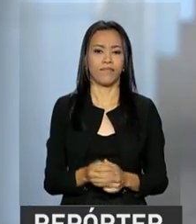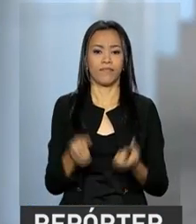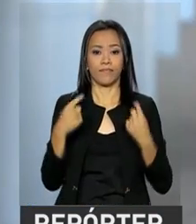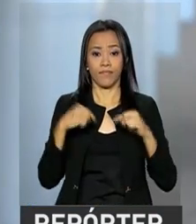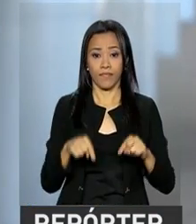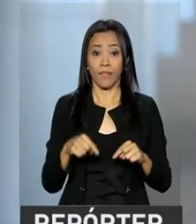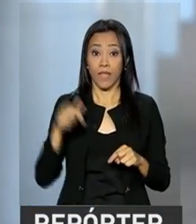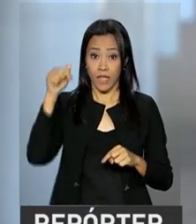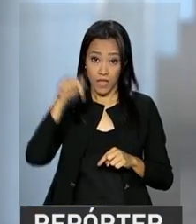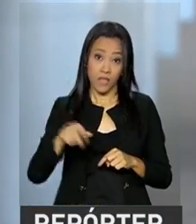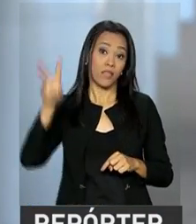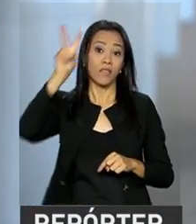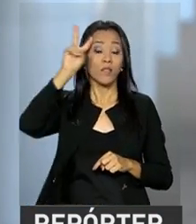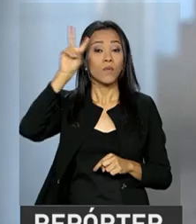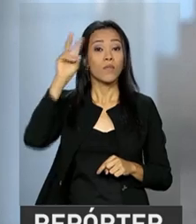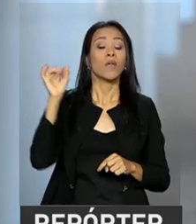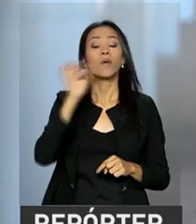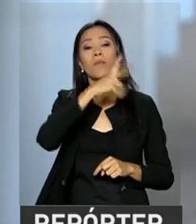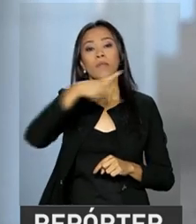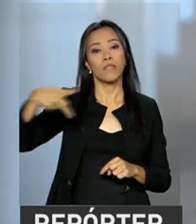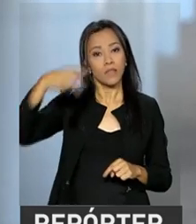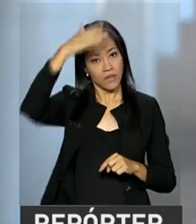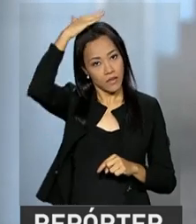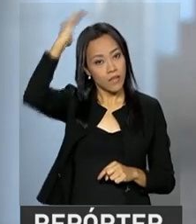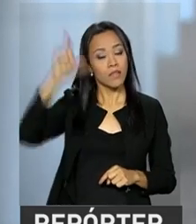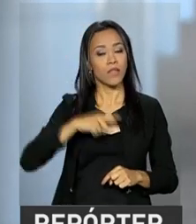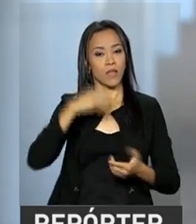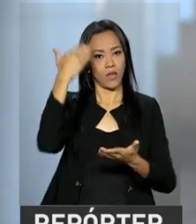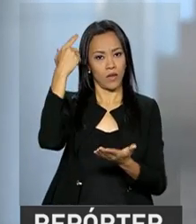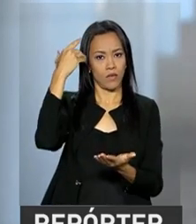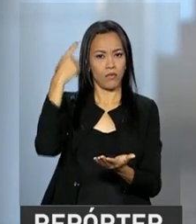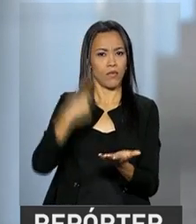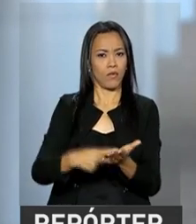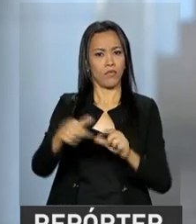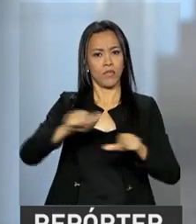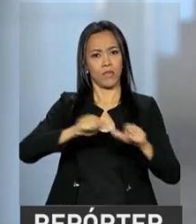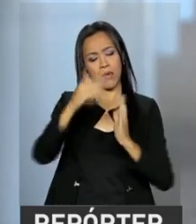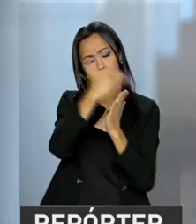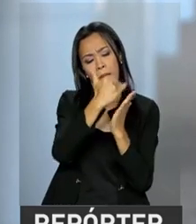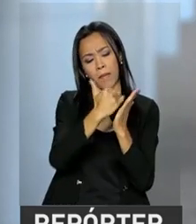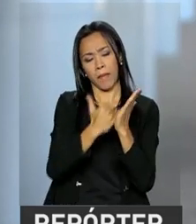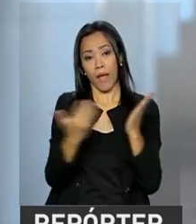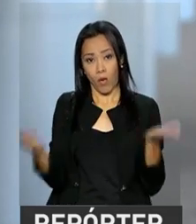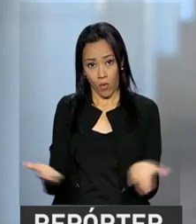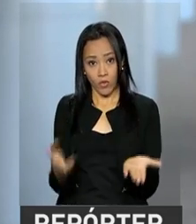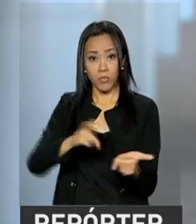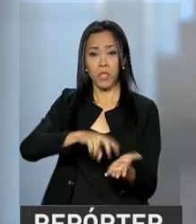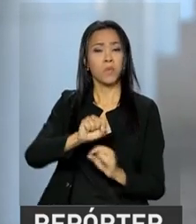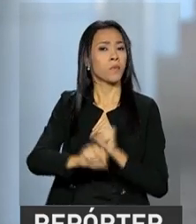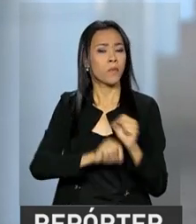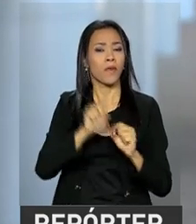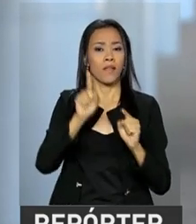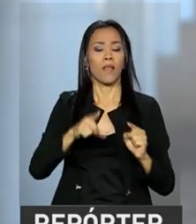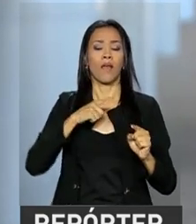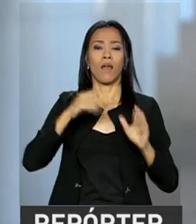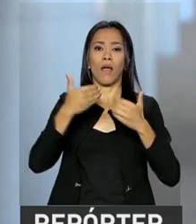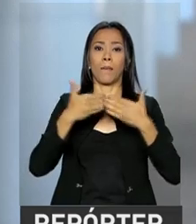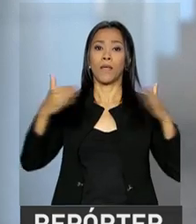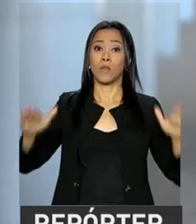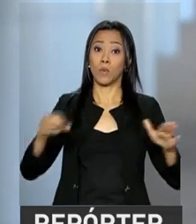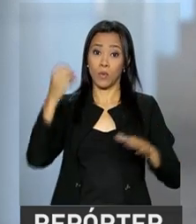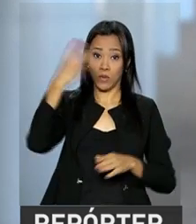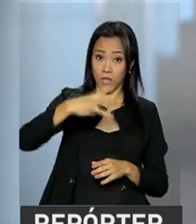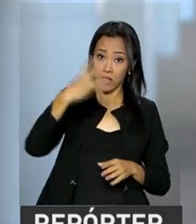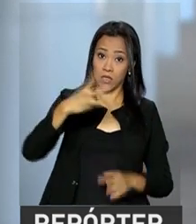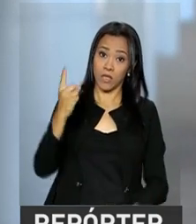bom e nessa segunda-feira o presidente Michel Temer cumpre a agenda aqui em Brasília agora pela manhã ele participa da abertura do terceiro